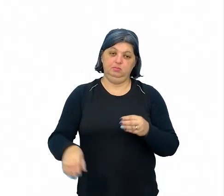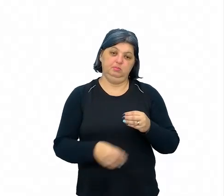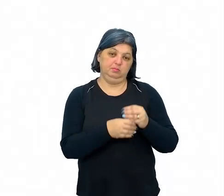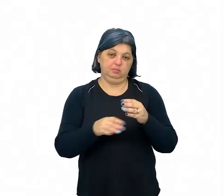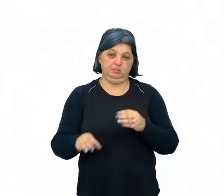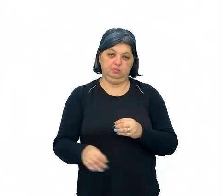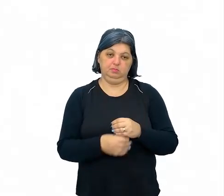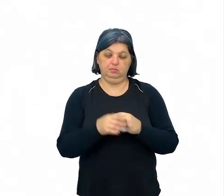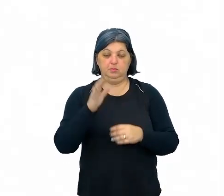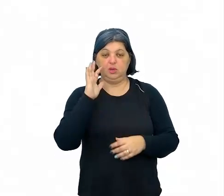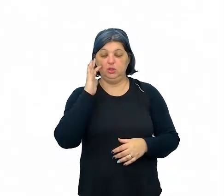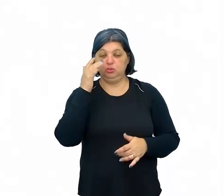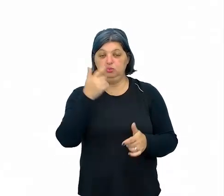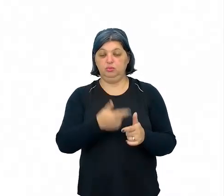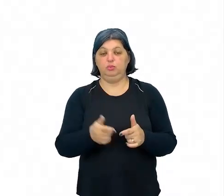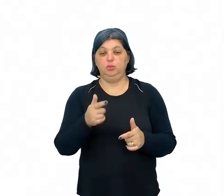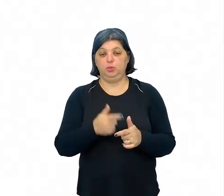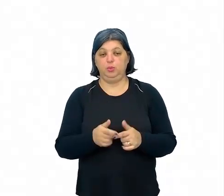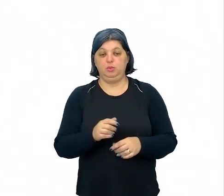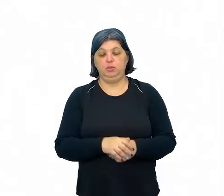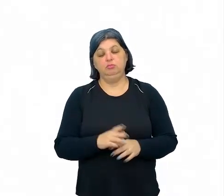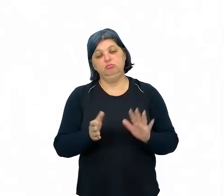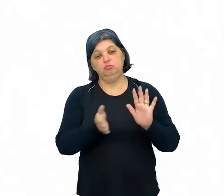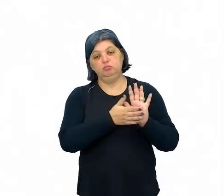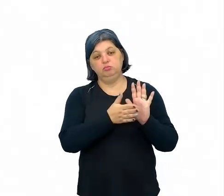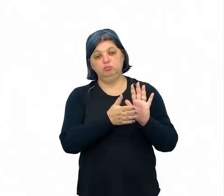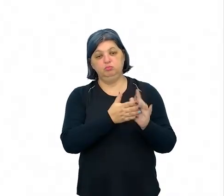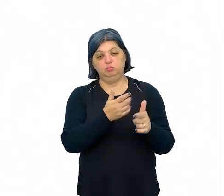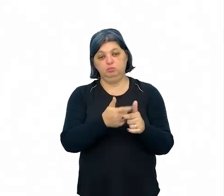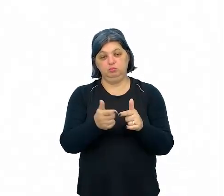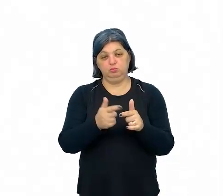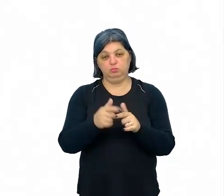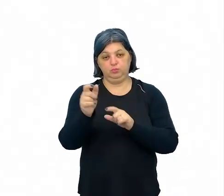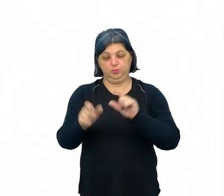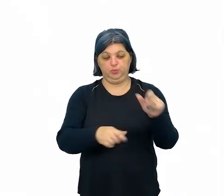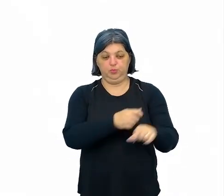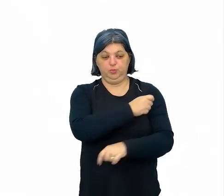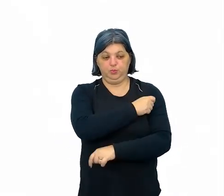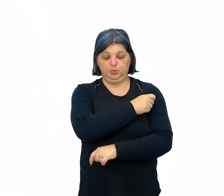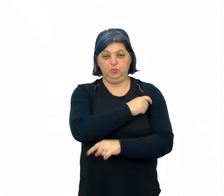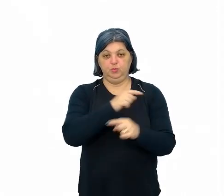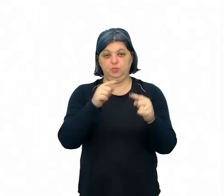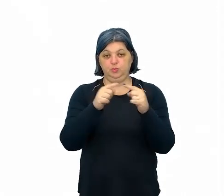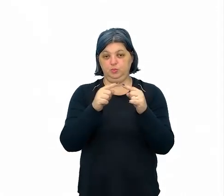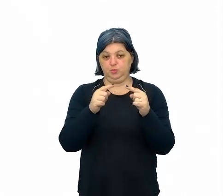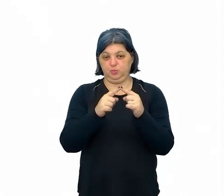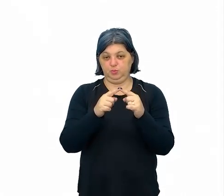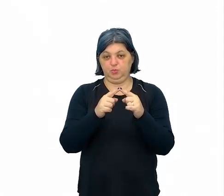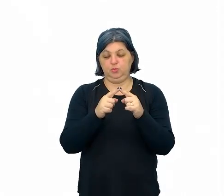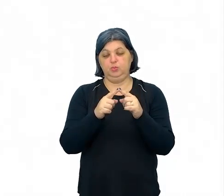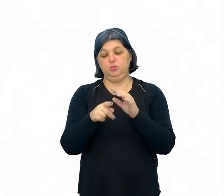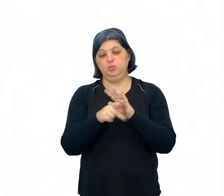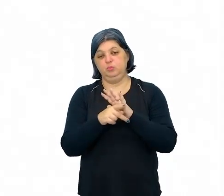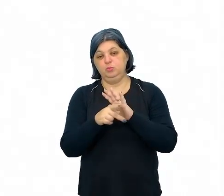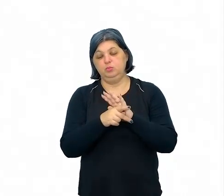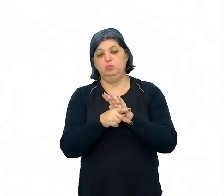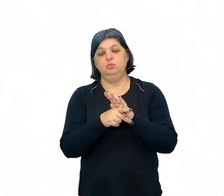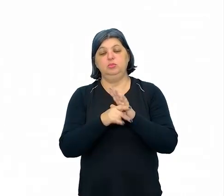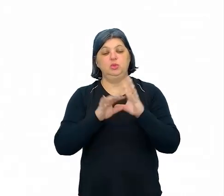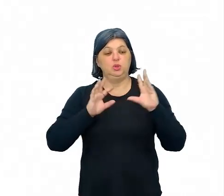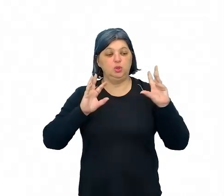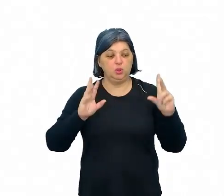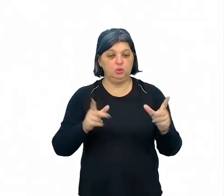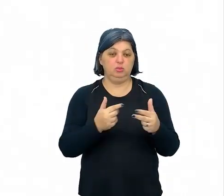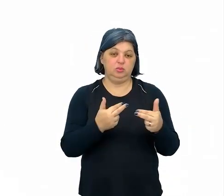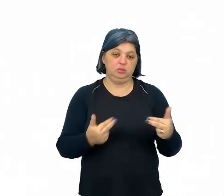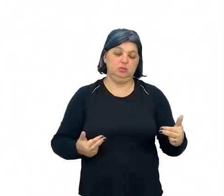resolução de problemas. Eu vou propor alguns problemas para os estudantes, de acordo com o Opólia, de acordo com a